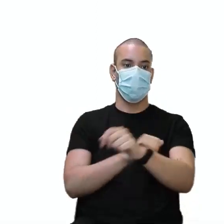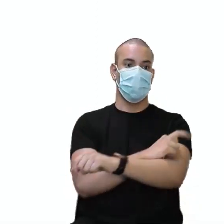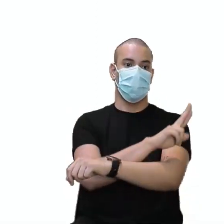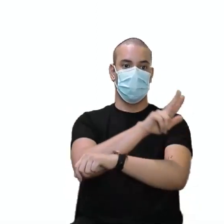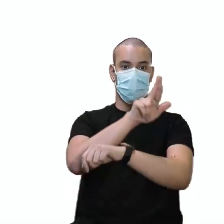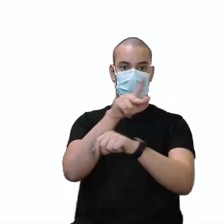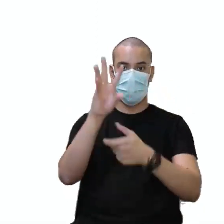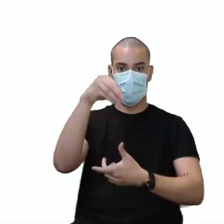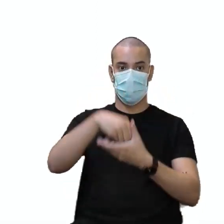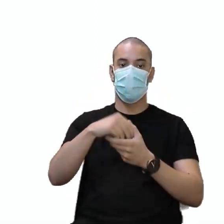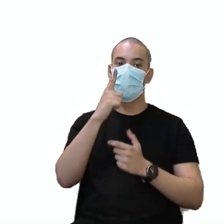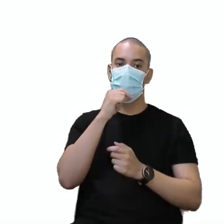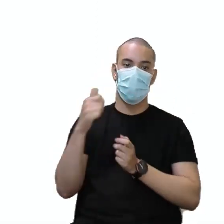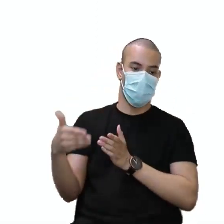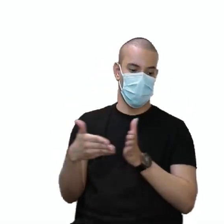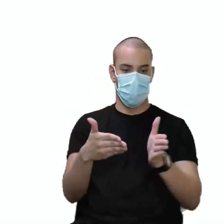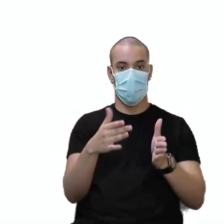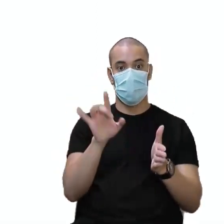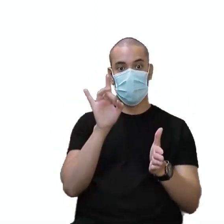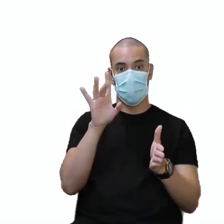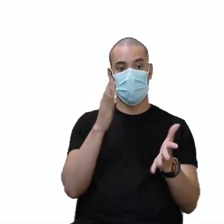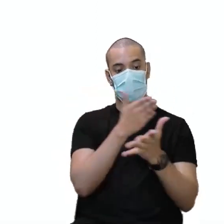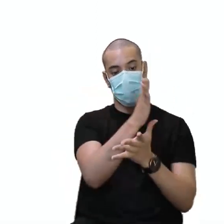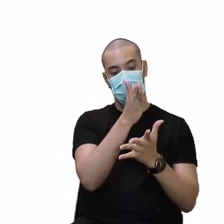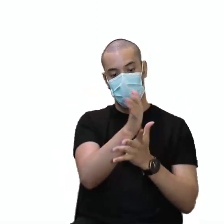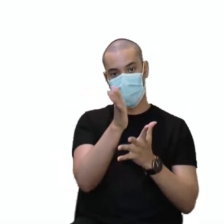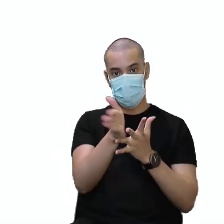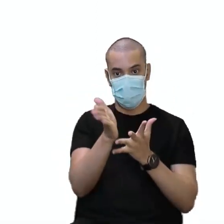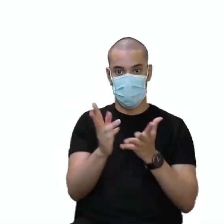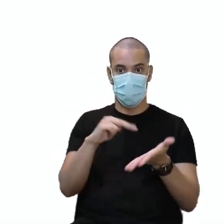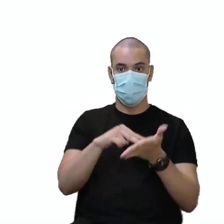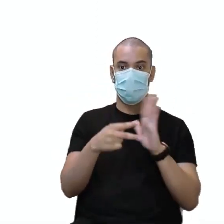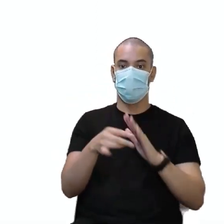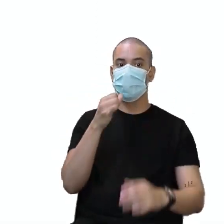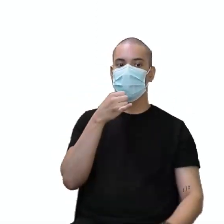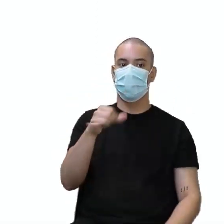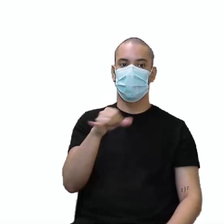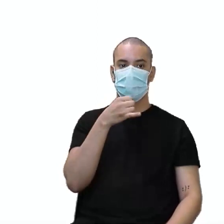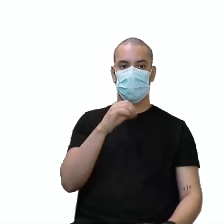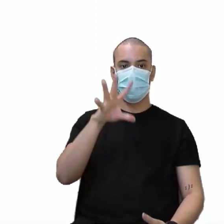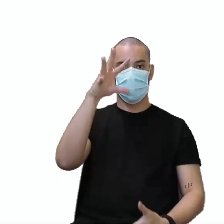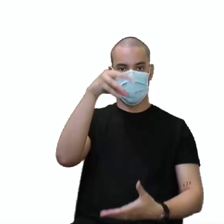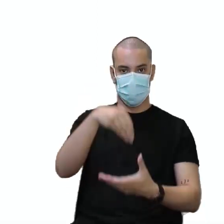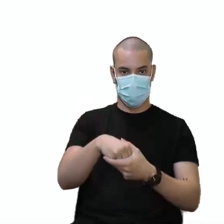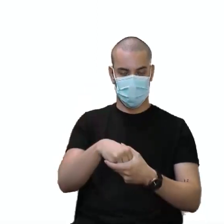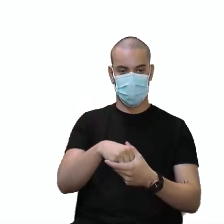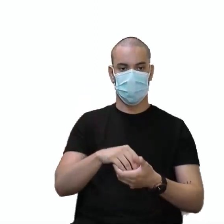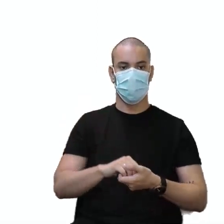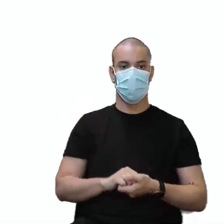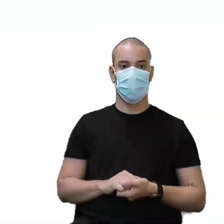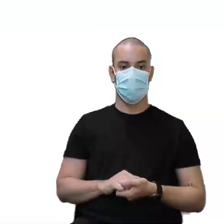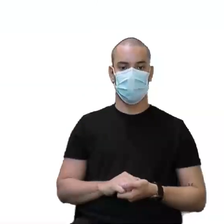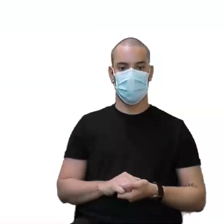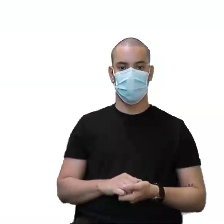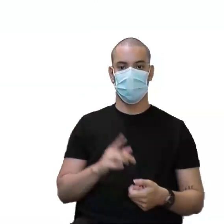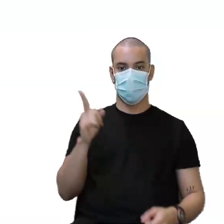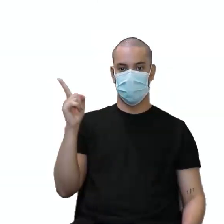aquático. Cada seta vai especificar o sentido do fluxo de energia na cadeia, tá bom? Olha